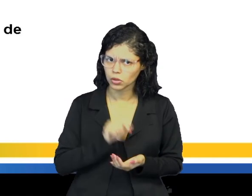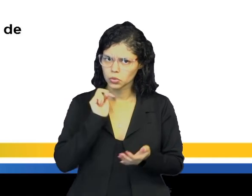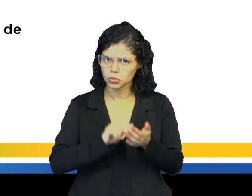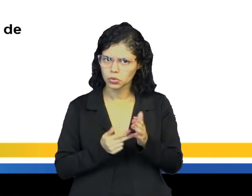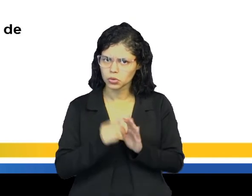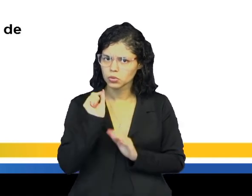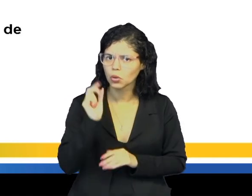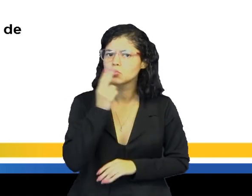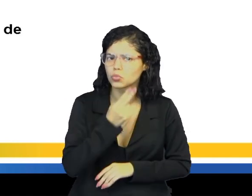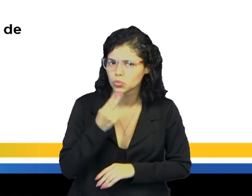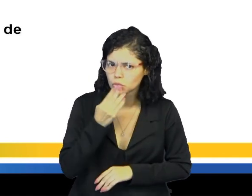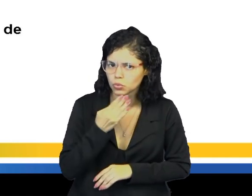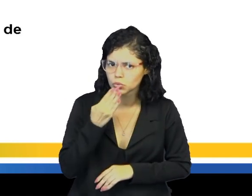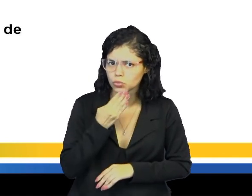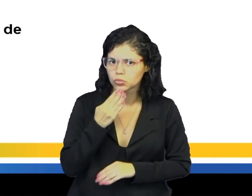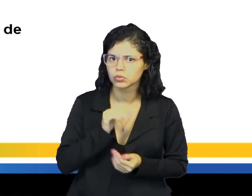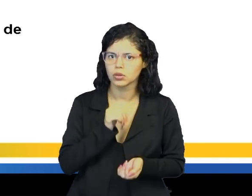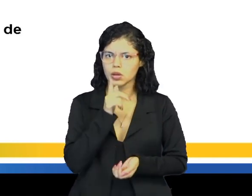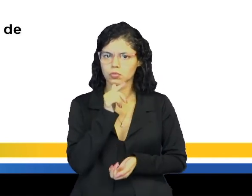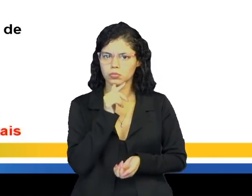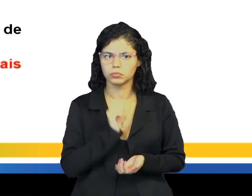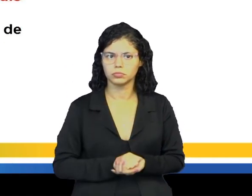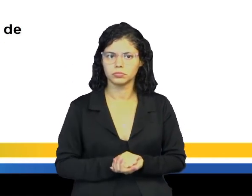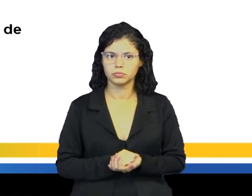que significa a expressão água doce?